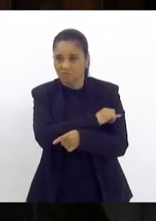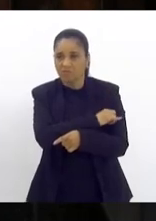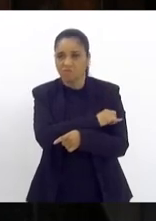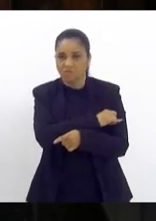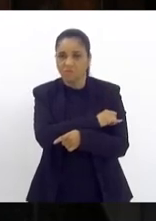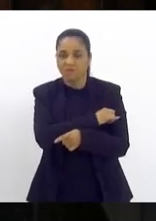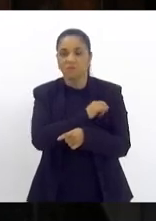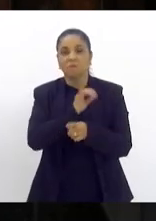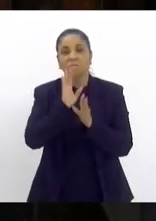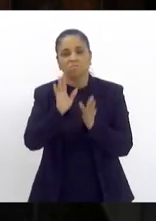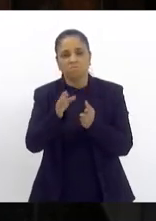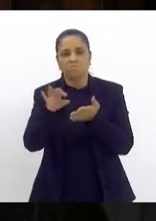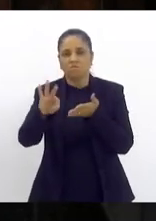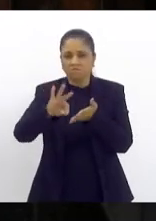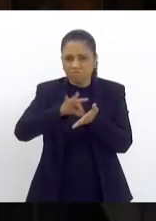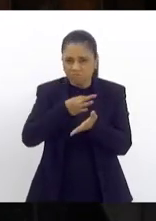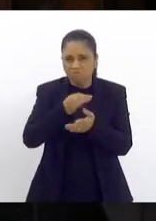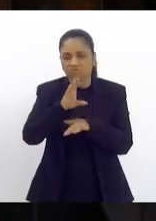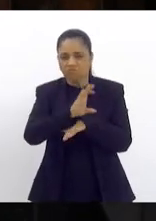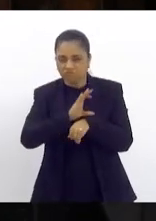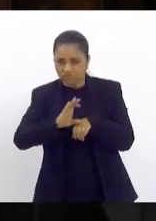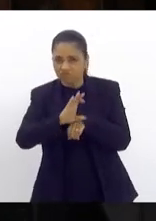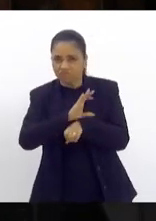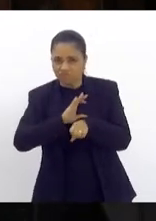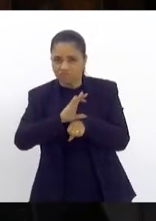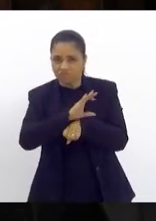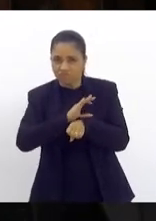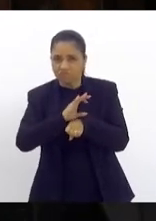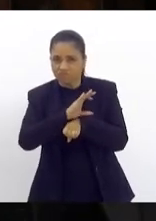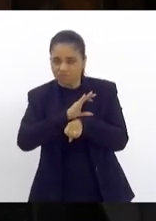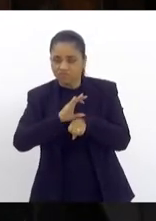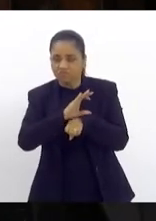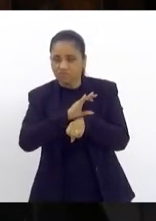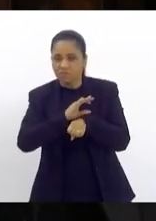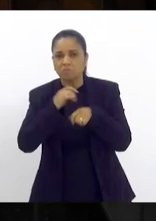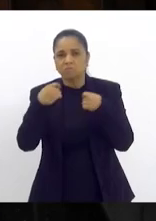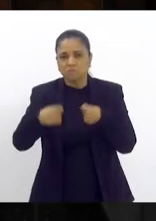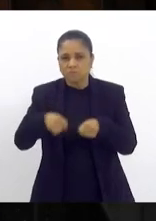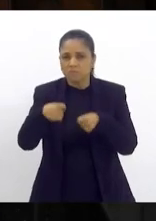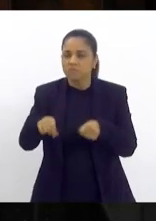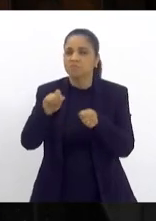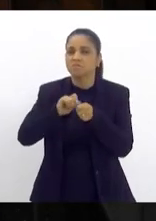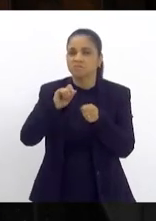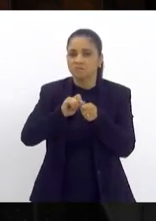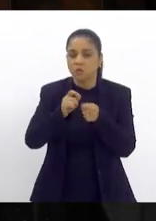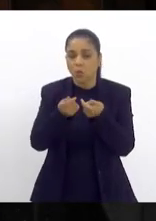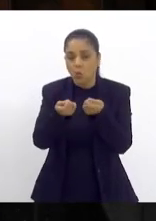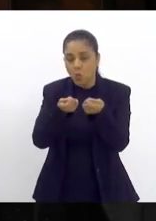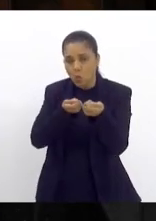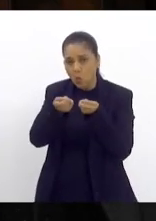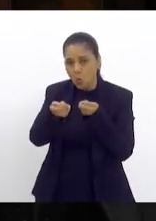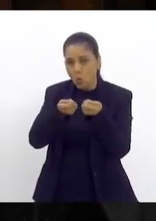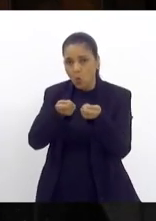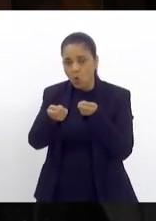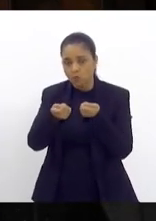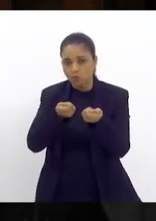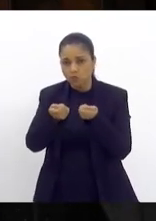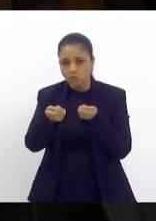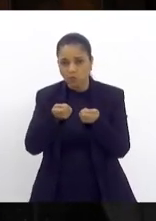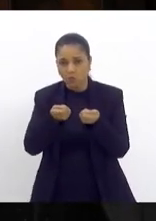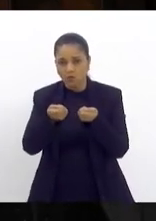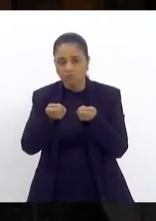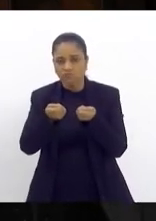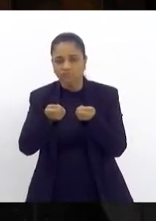escrito na Constituição, nós pertencemos e temos que fazer o controle externo da administração